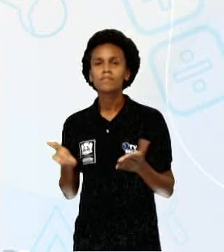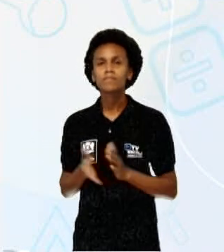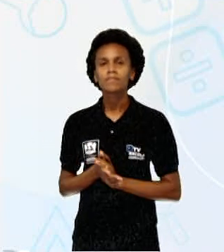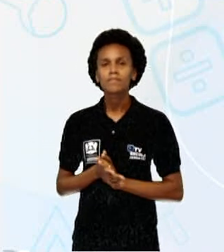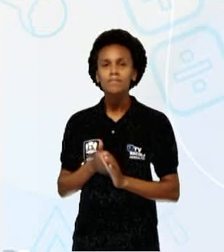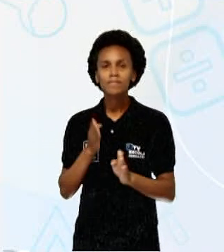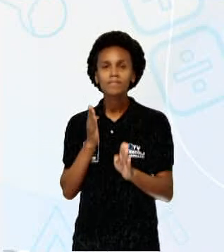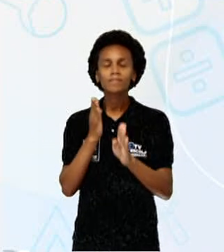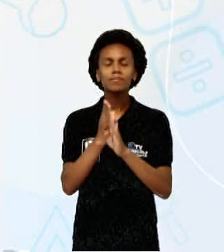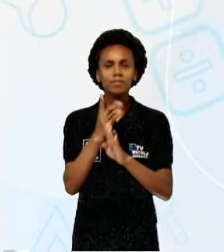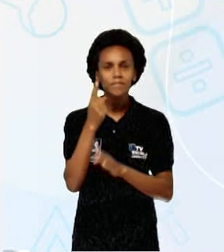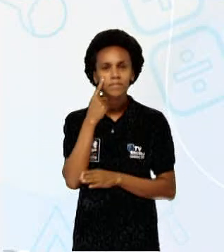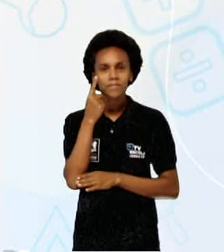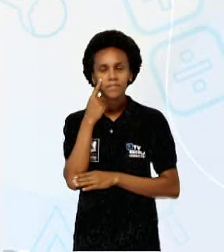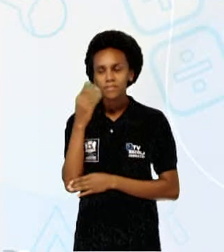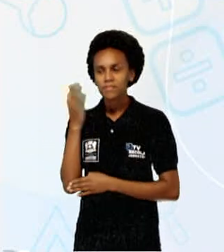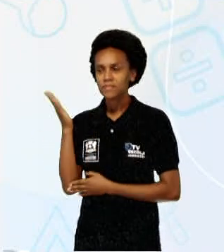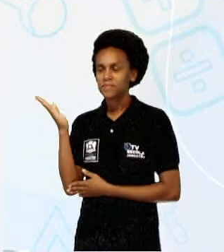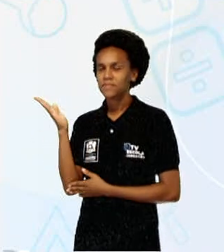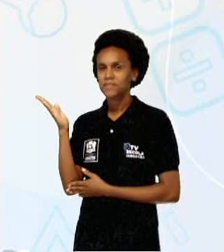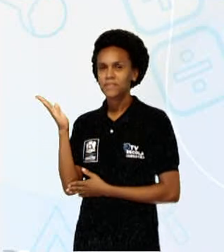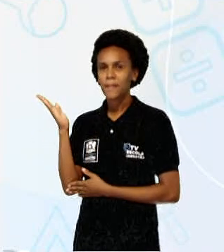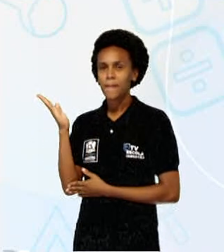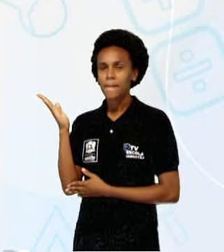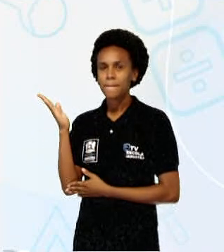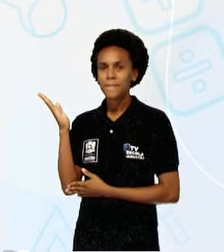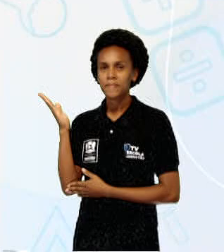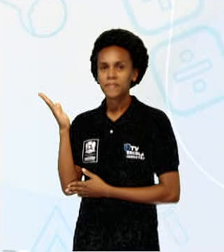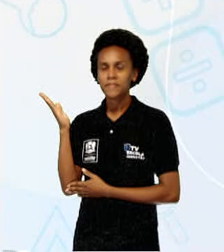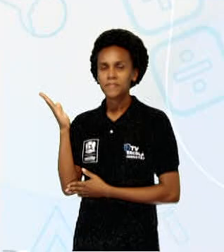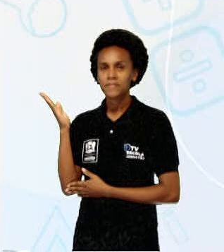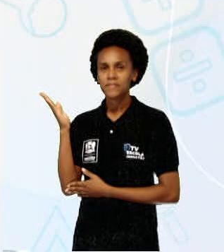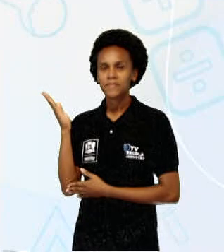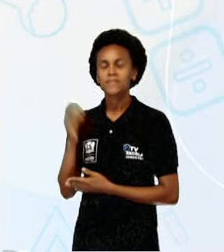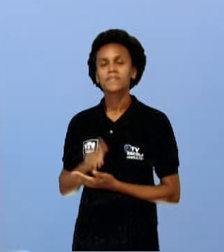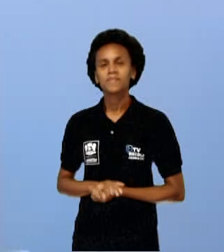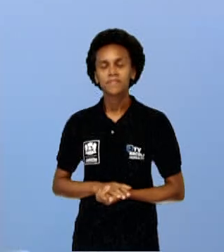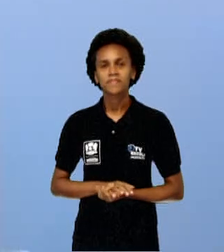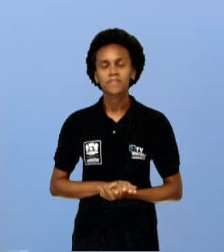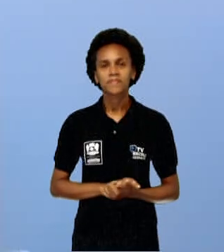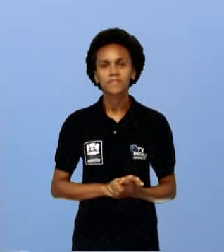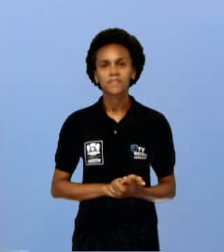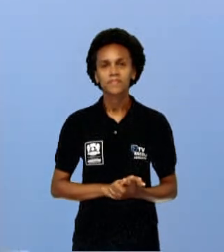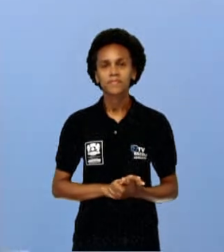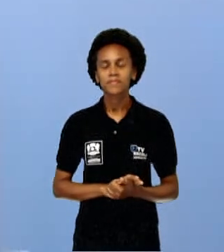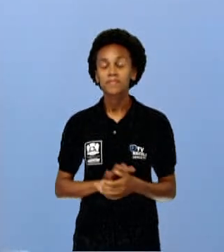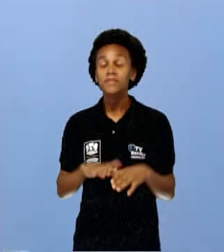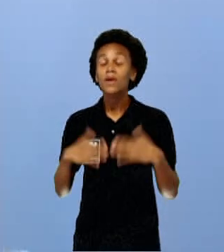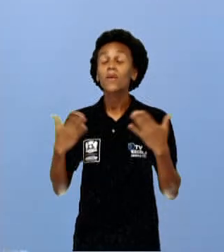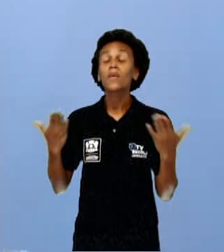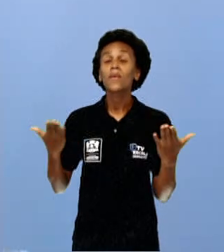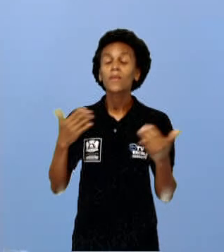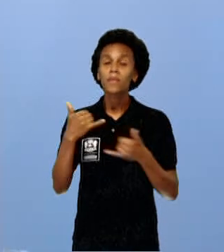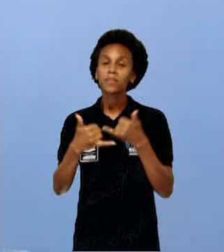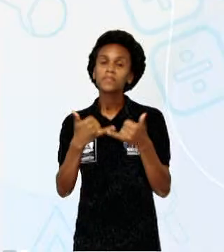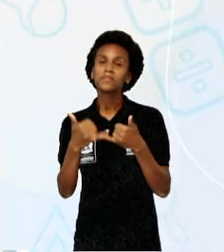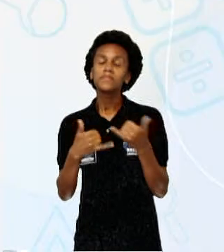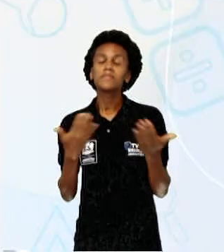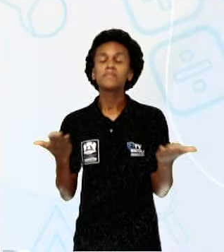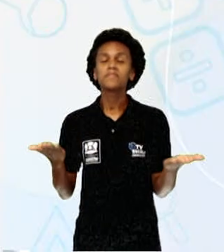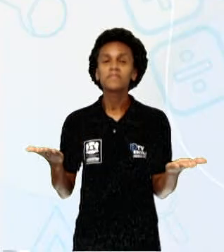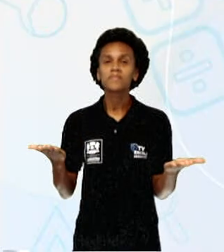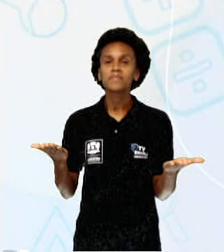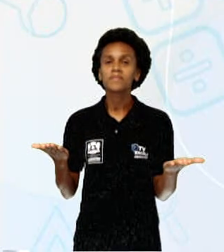e olha aí vocês estão vendo as setinhas e eu vejo duas setinhas e que brinquedos são esses